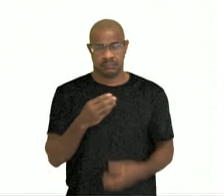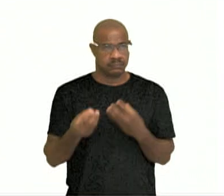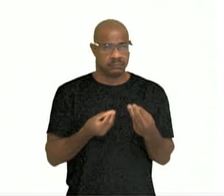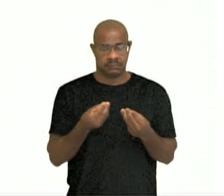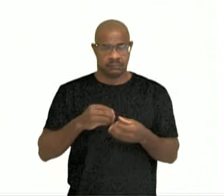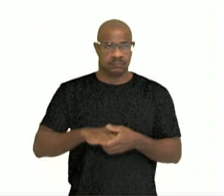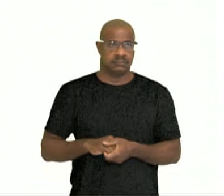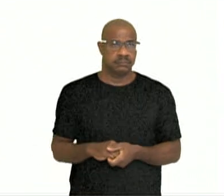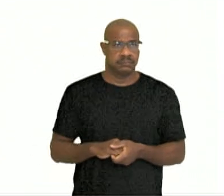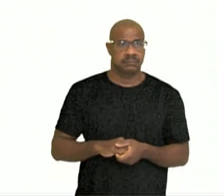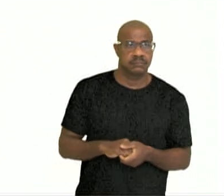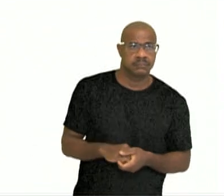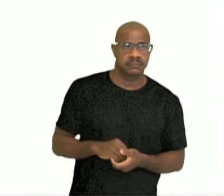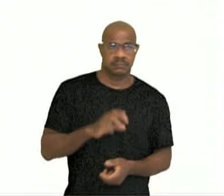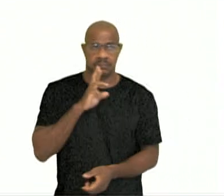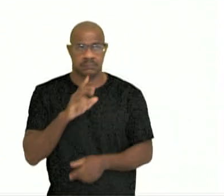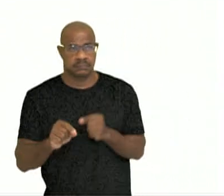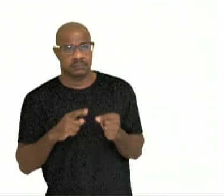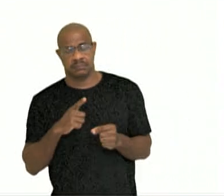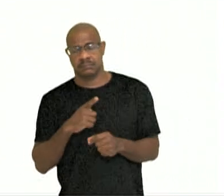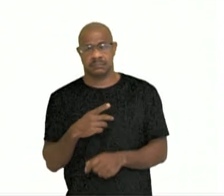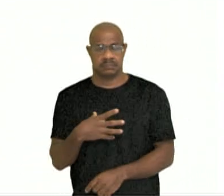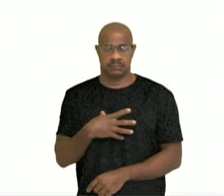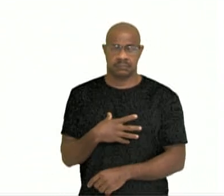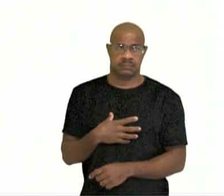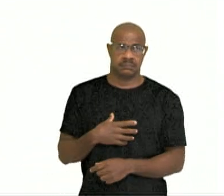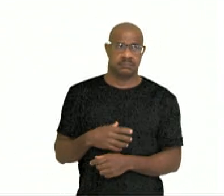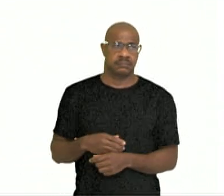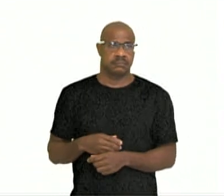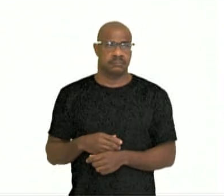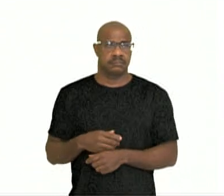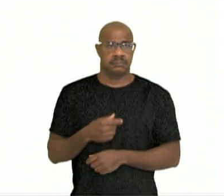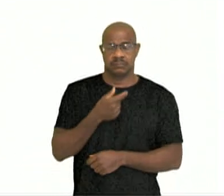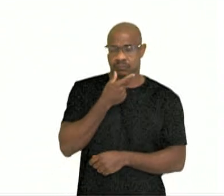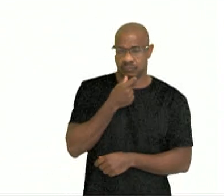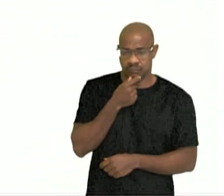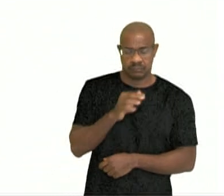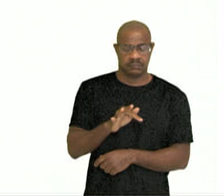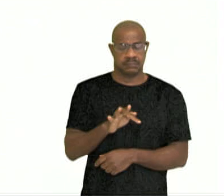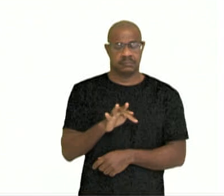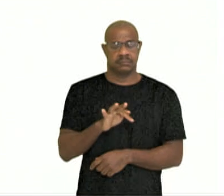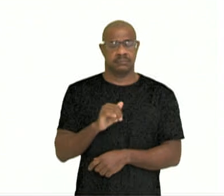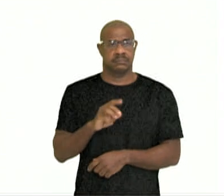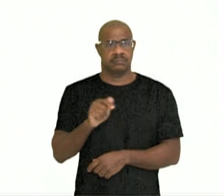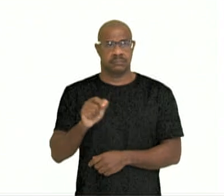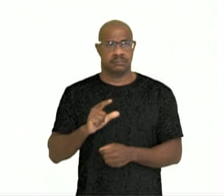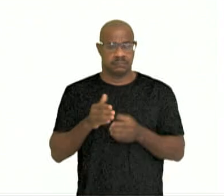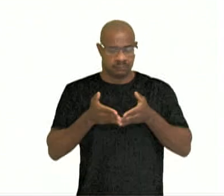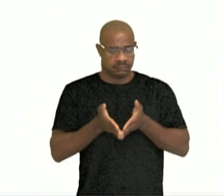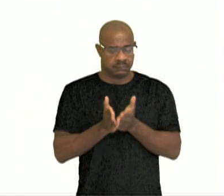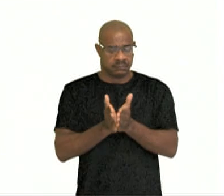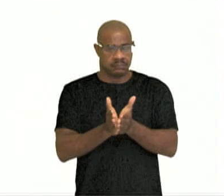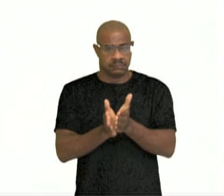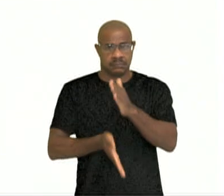A hipótese é que o fidalgo tenha perguntado se aquela era a barca para o